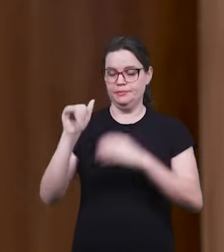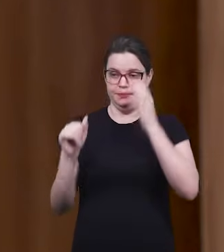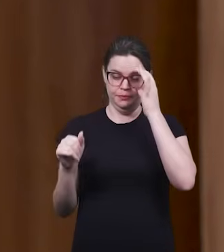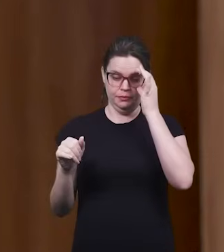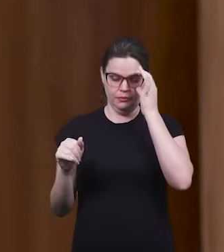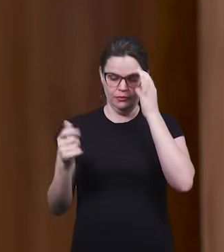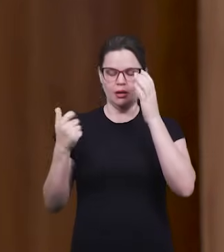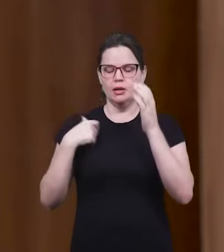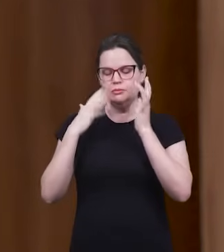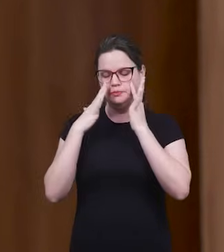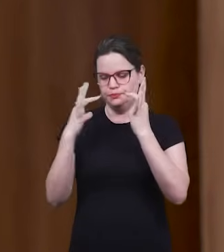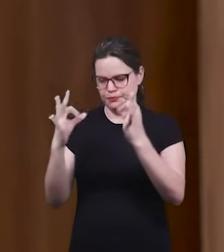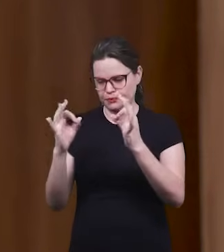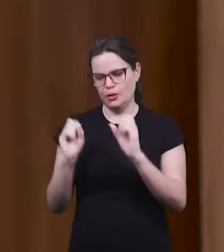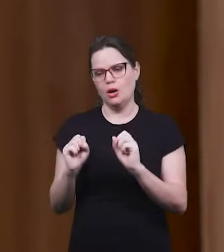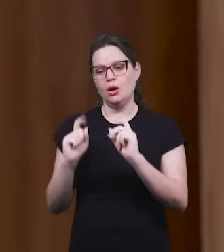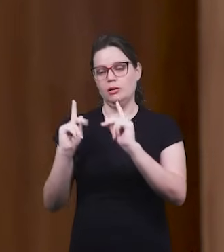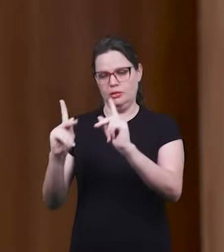eu estou te ouvindo,